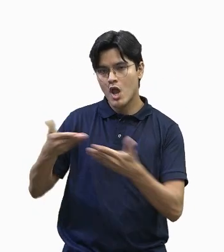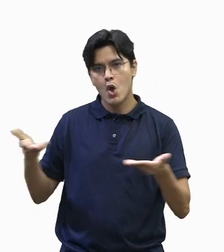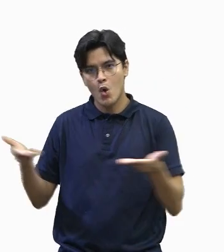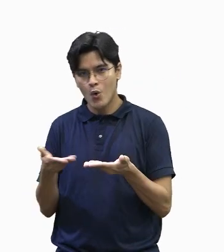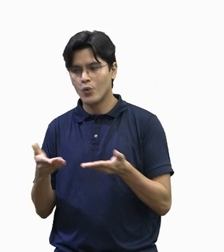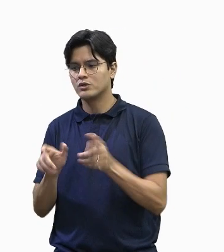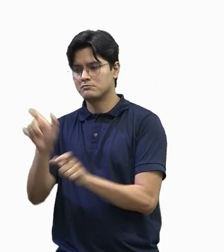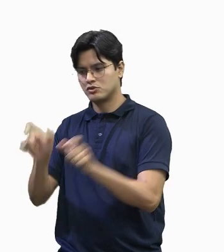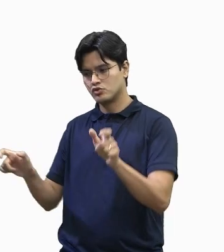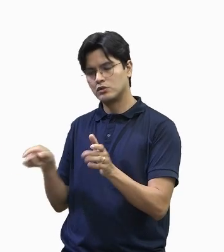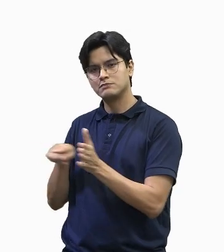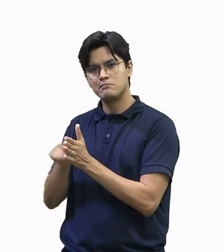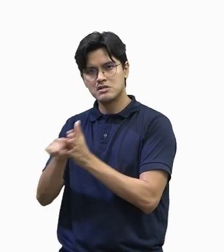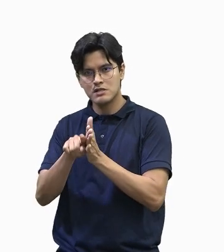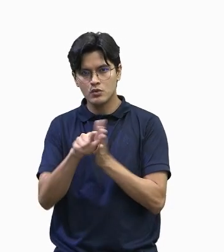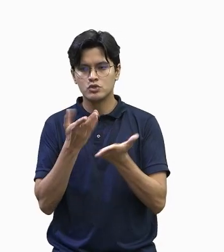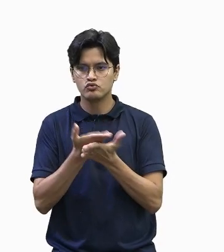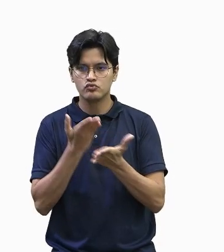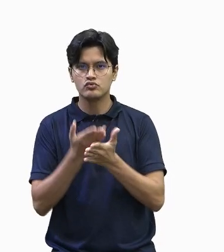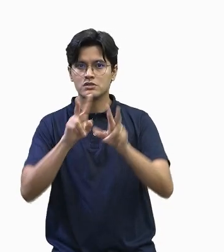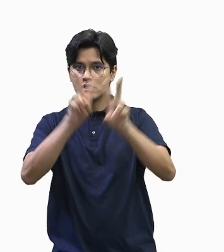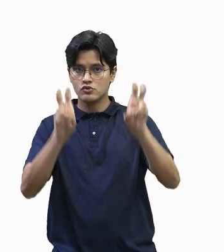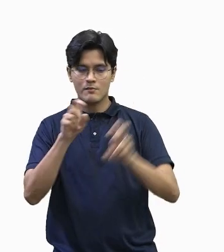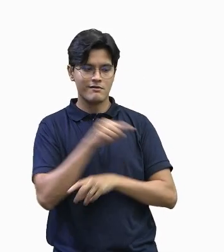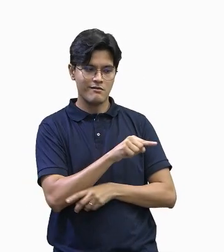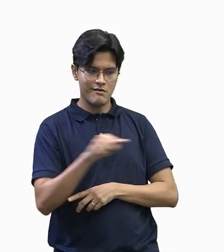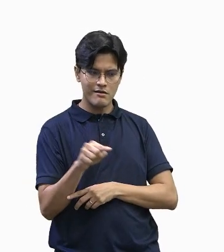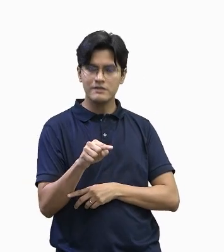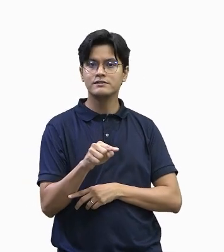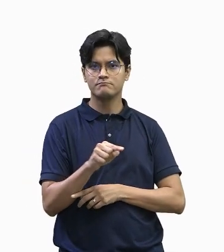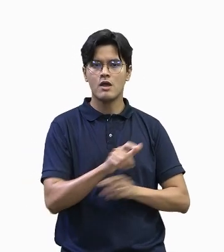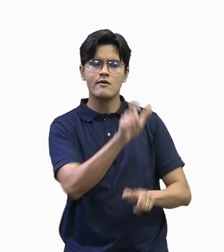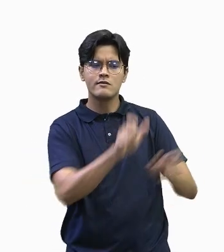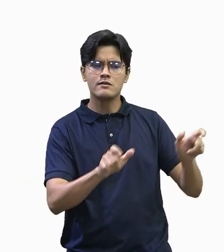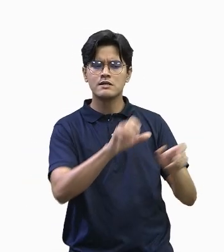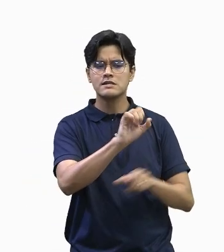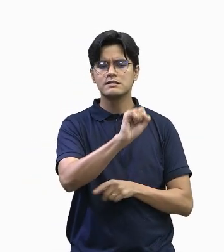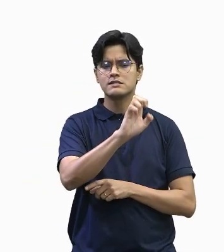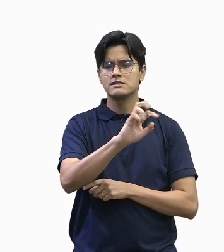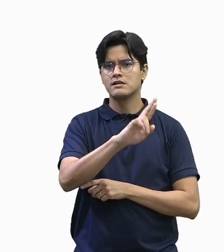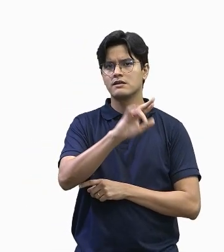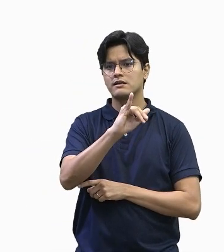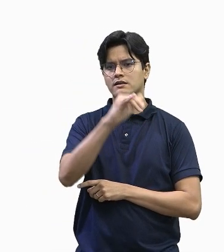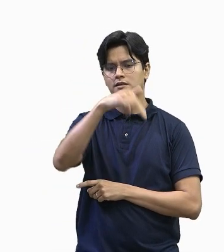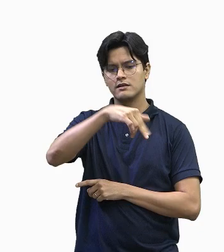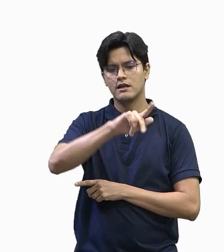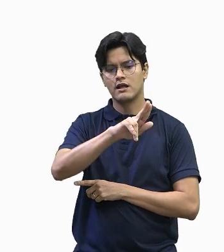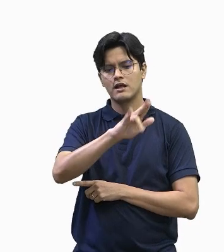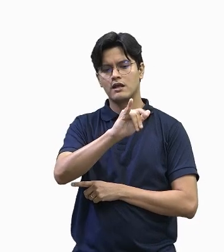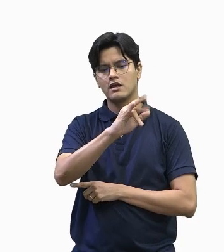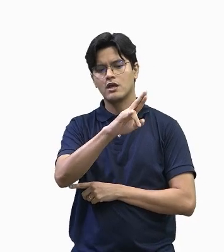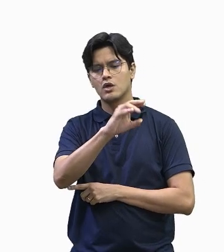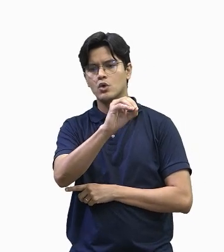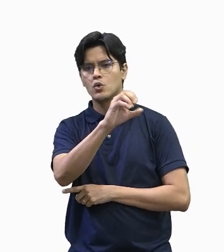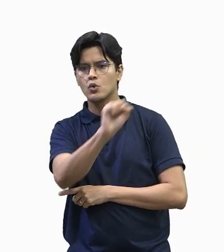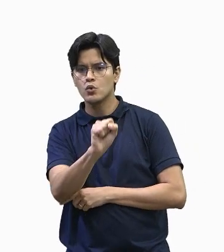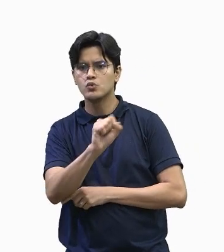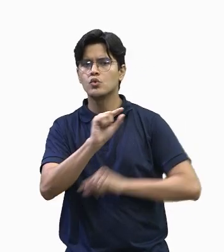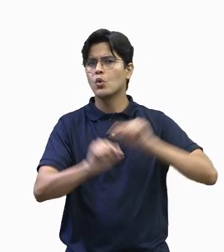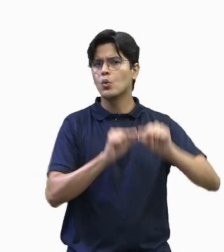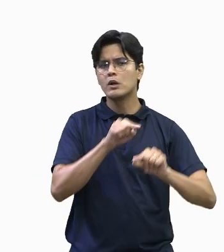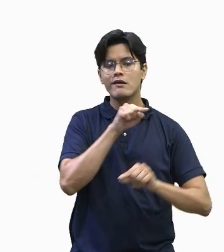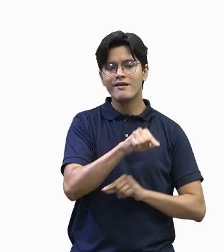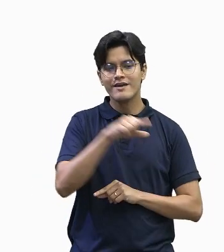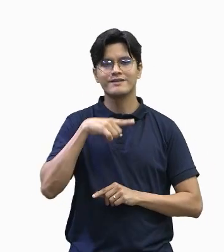tinha nada de si além da sua força de trabalho e vendia sua força de trabalho justamente ali para o patrão. E